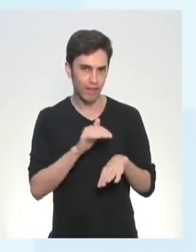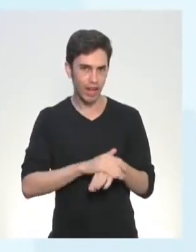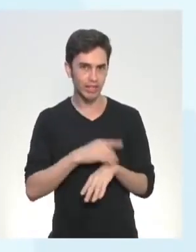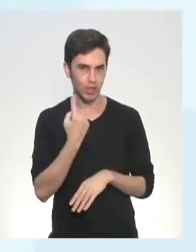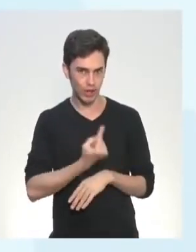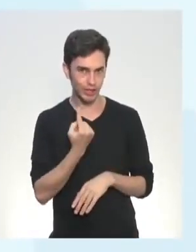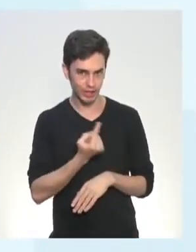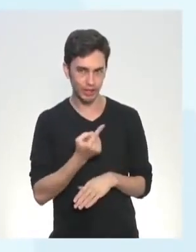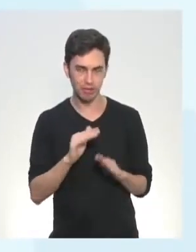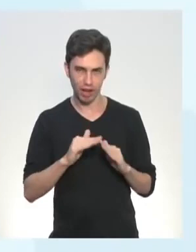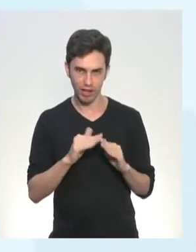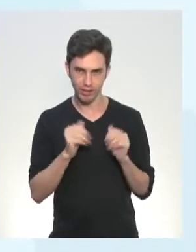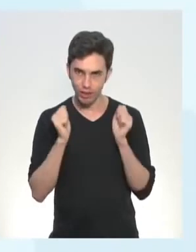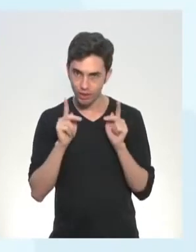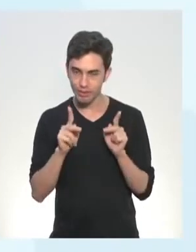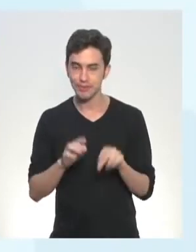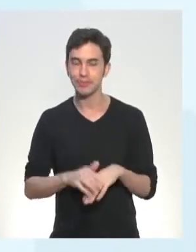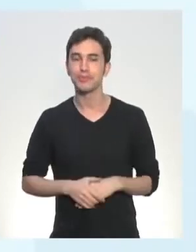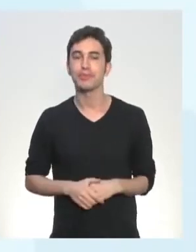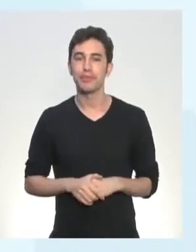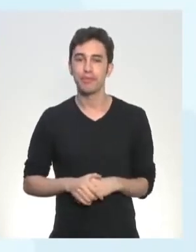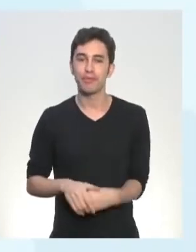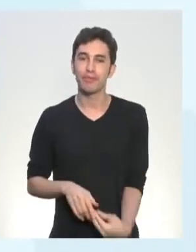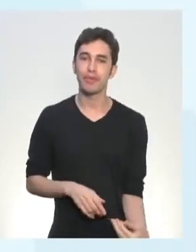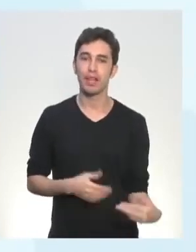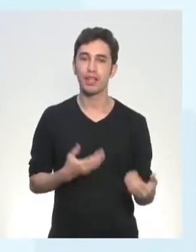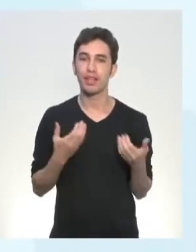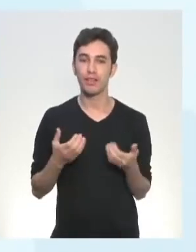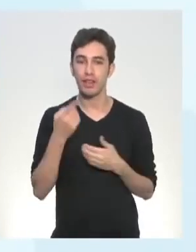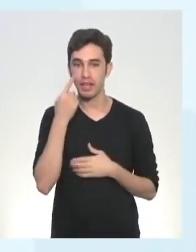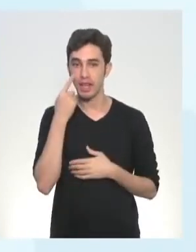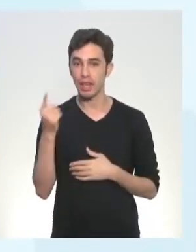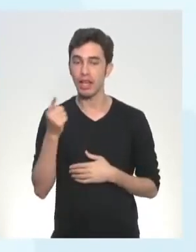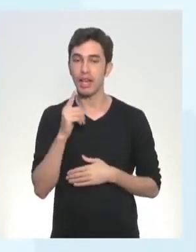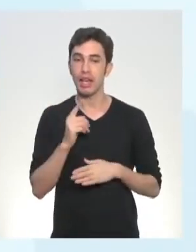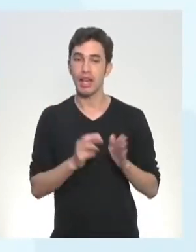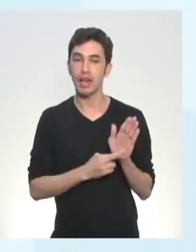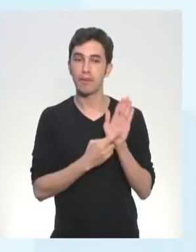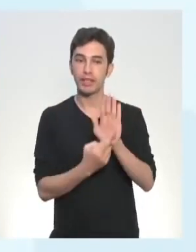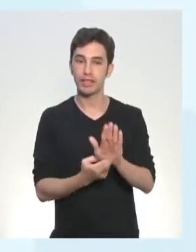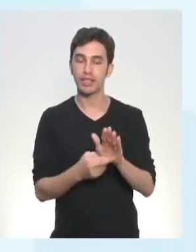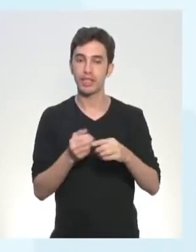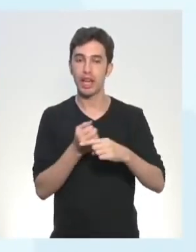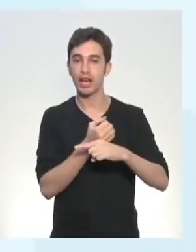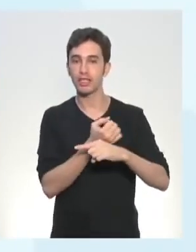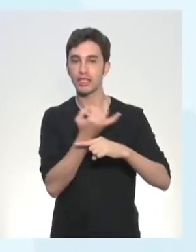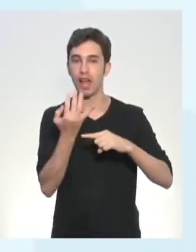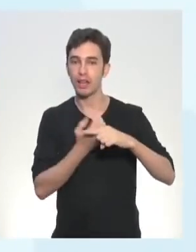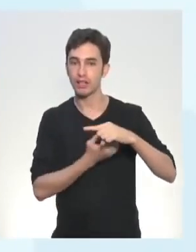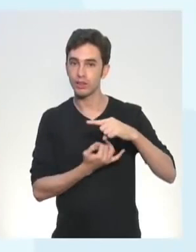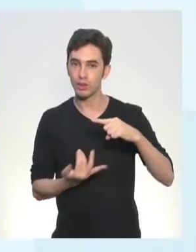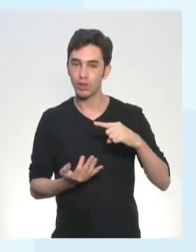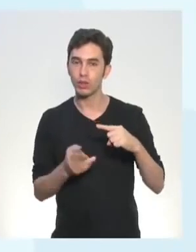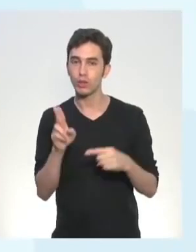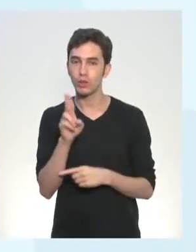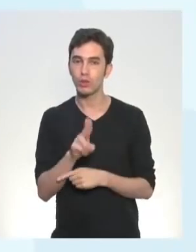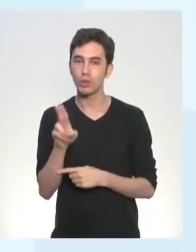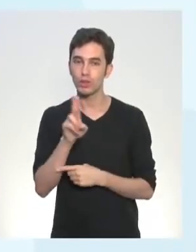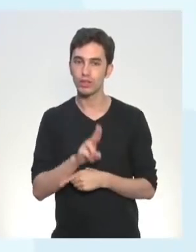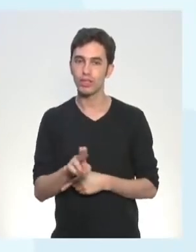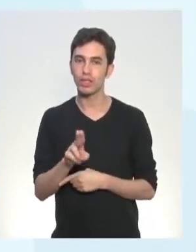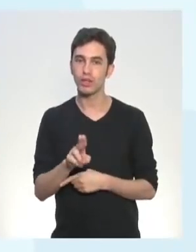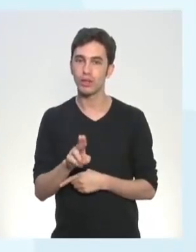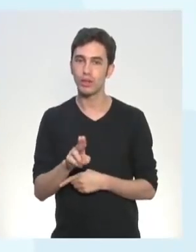depois da aula, não tem problema, tá bom? Então, olha o que ele quer. Represente as razões usando porcentagem. No item A, a gente